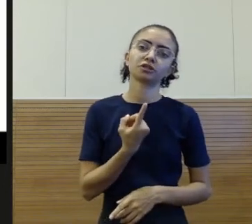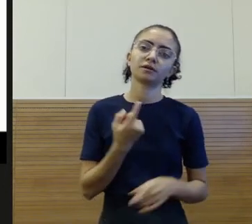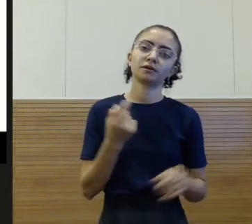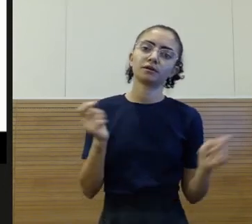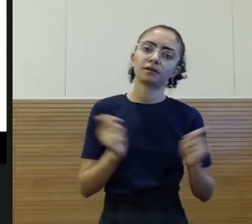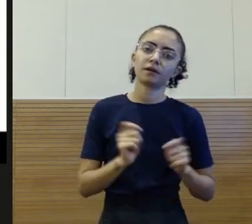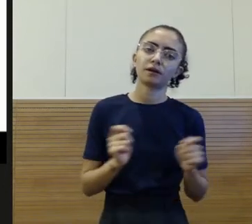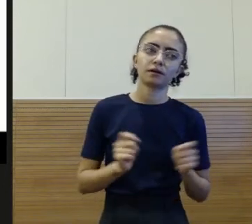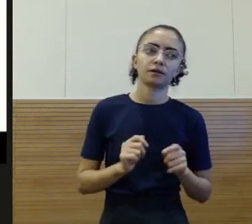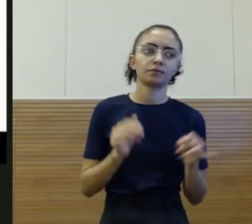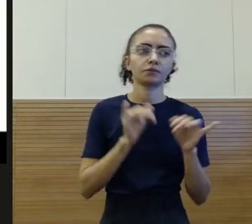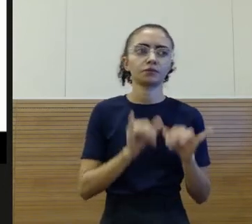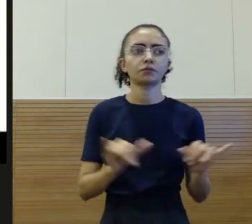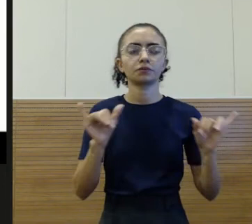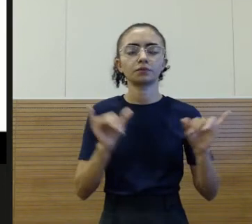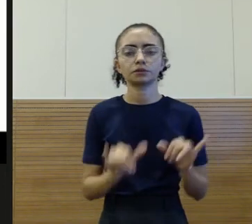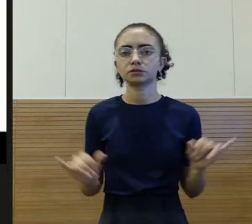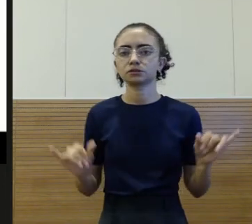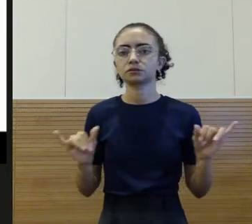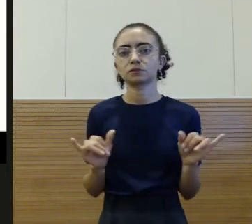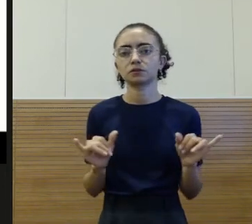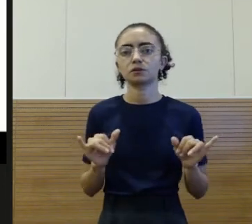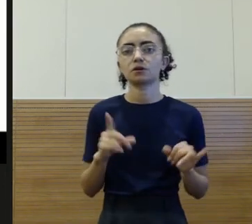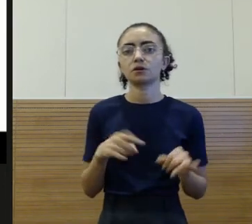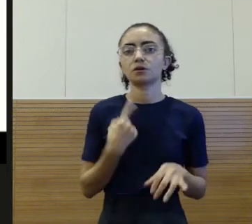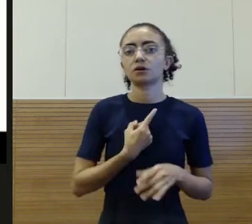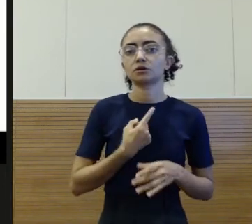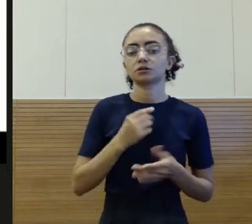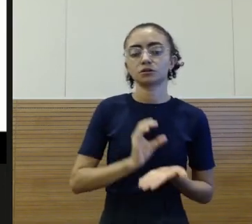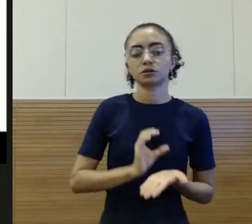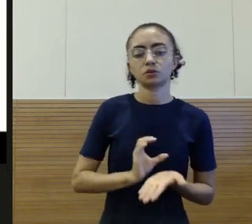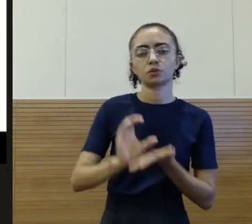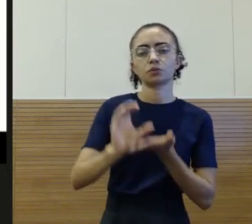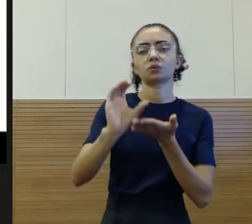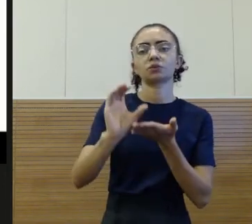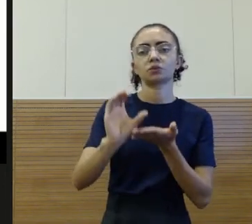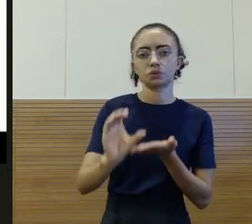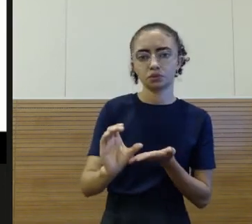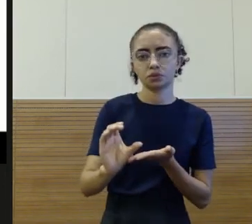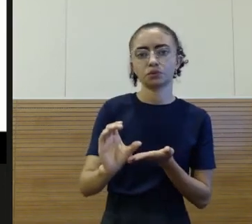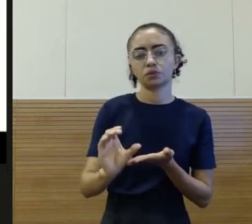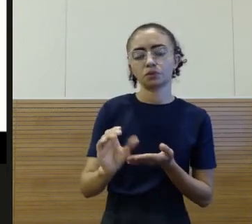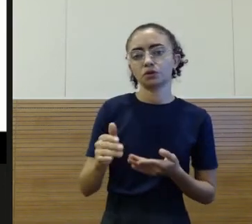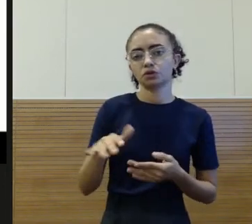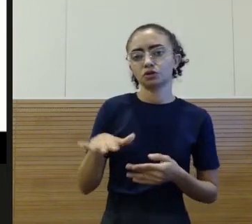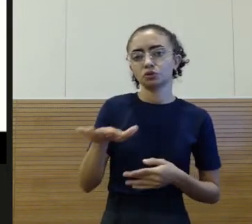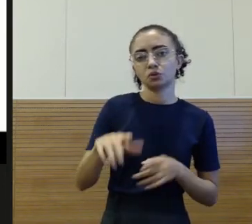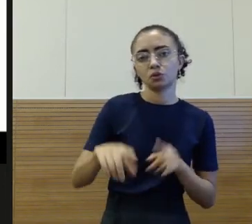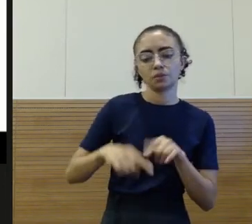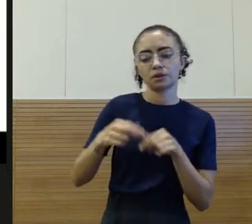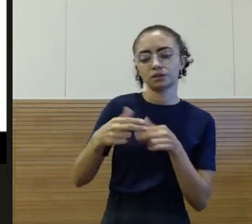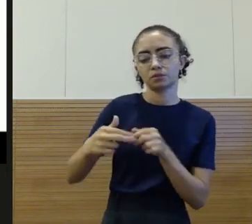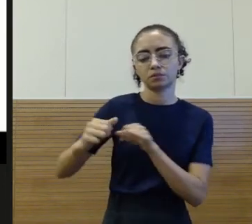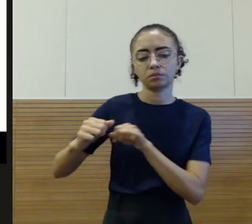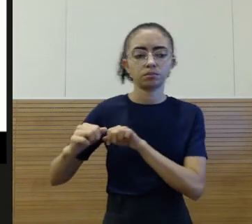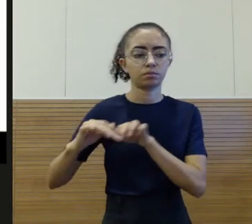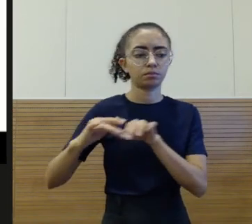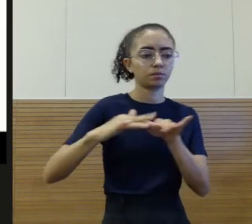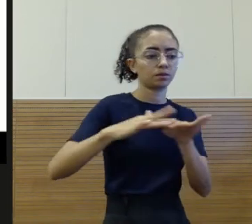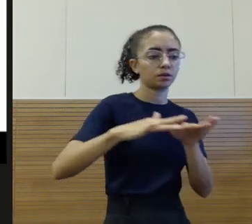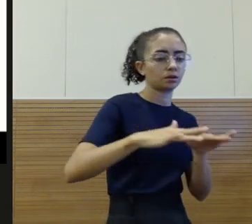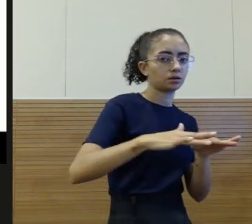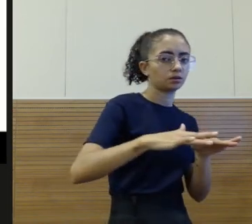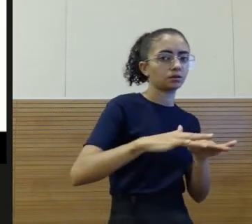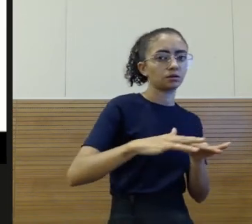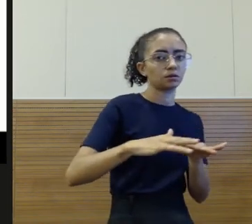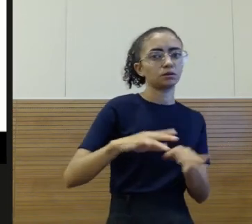o processo, já não estaríamos mobilizando recursos para materiais de disseminação para o consumidor. Não é que temos